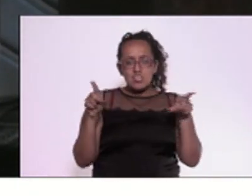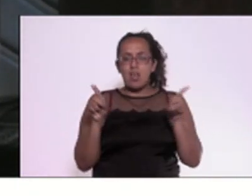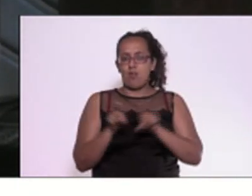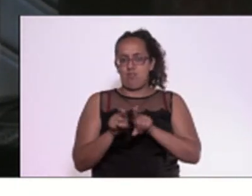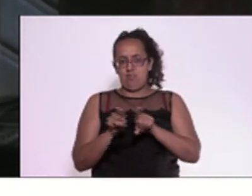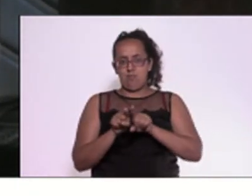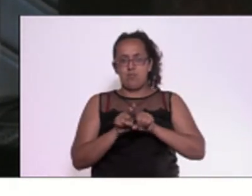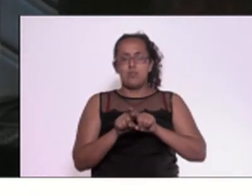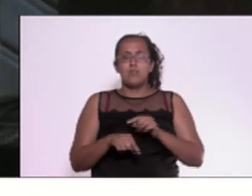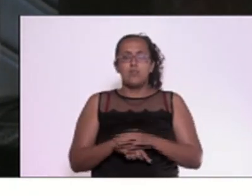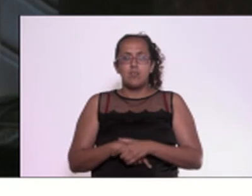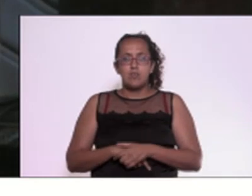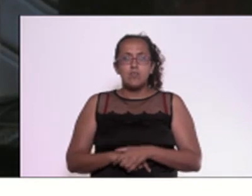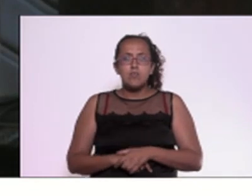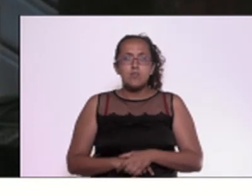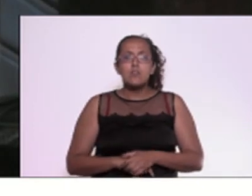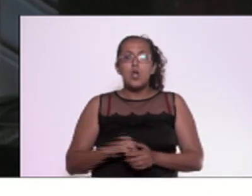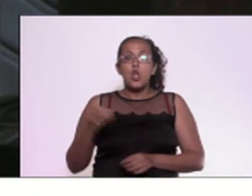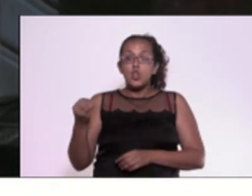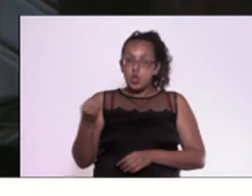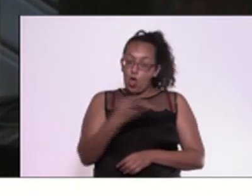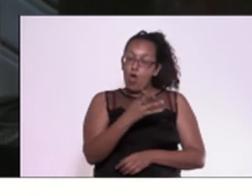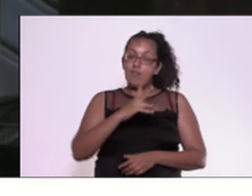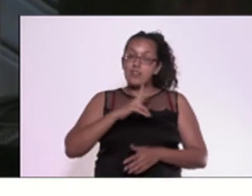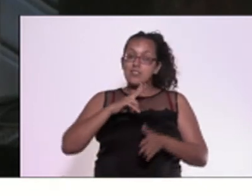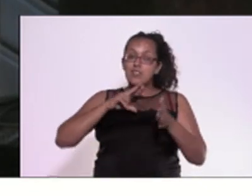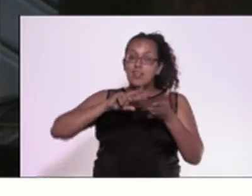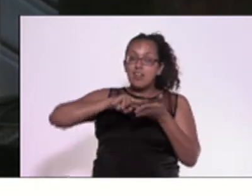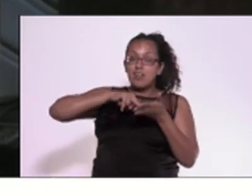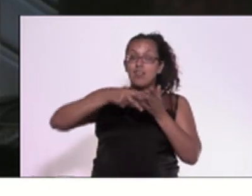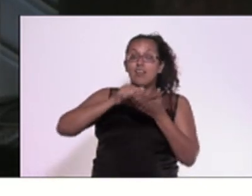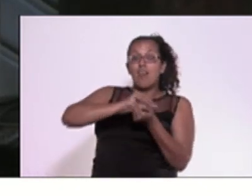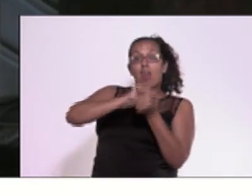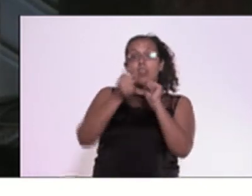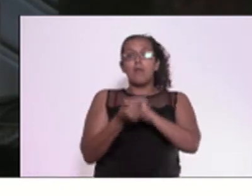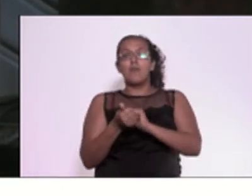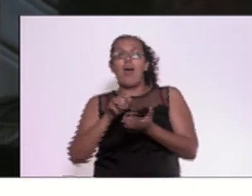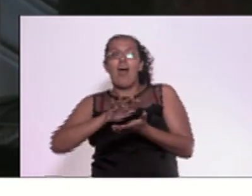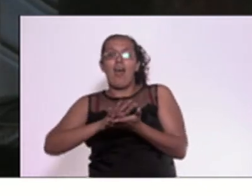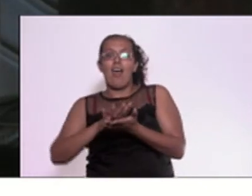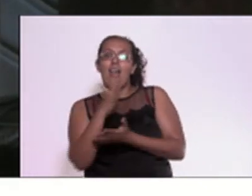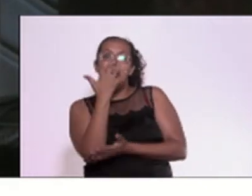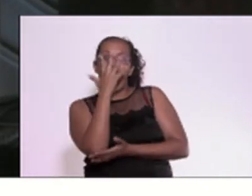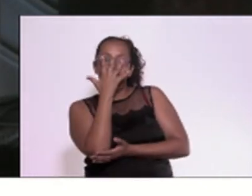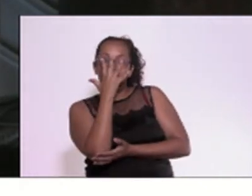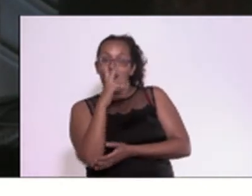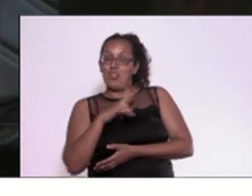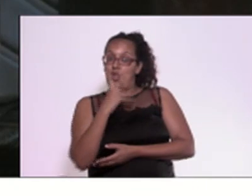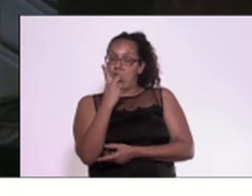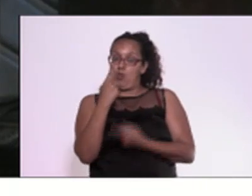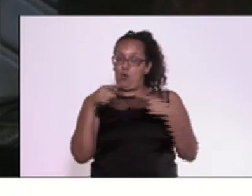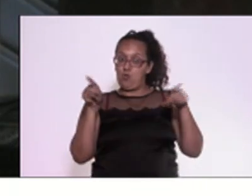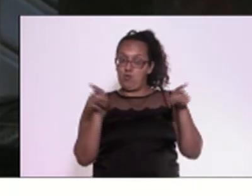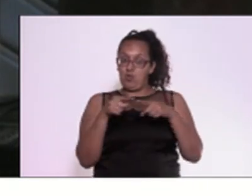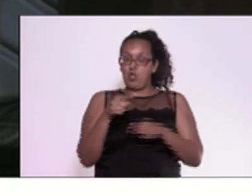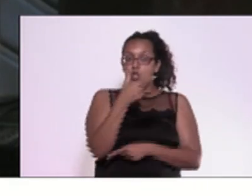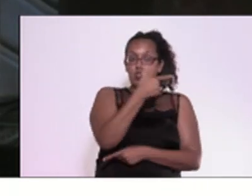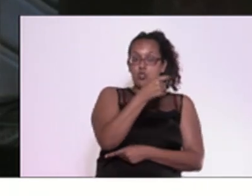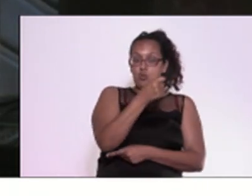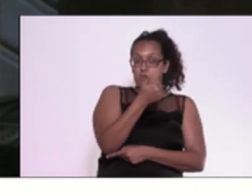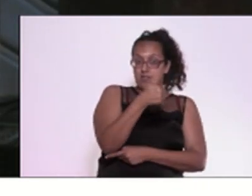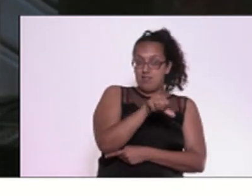que é a mais alta comenda desta Casa Legislativa. Essa comenda hoje endereçada ao diretor fundador